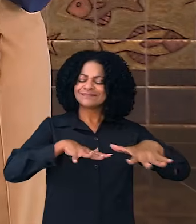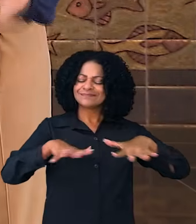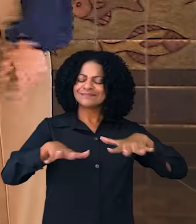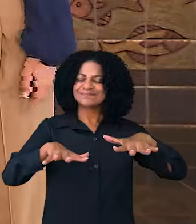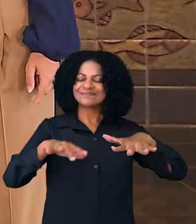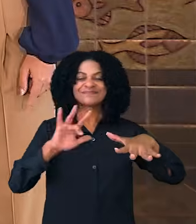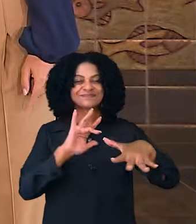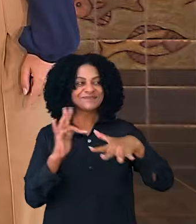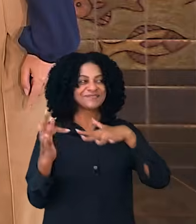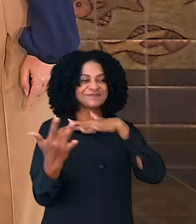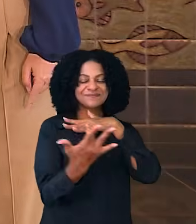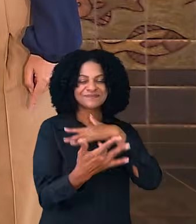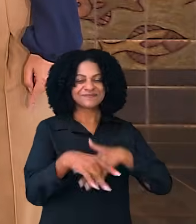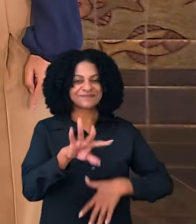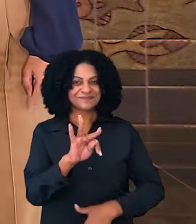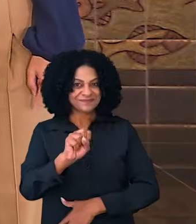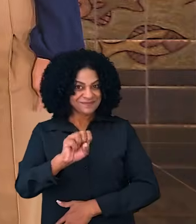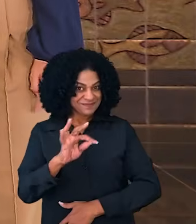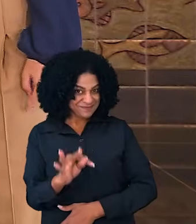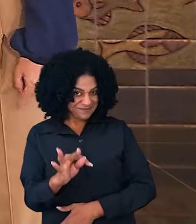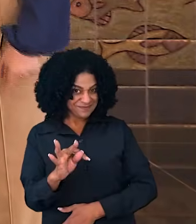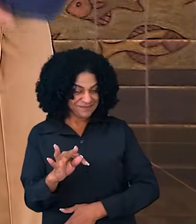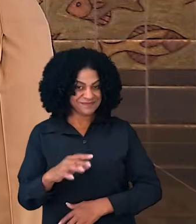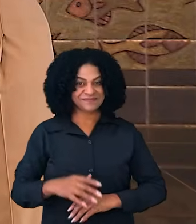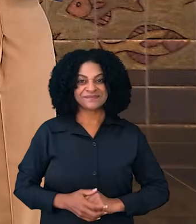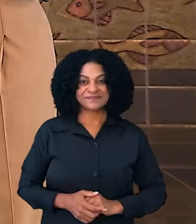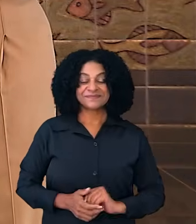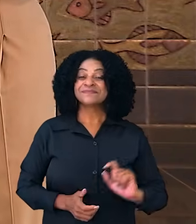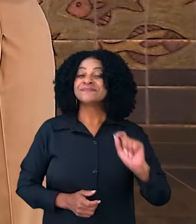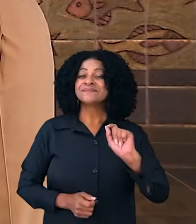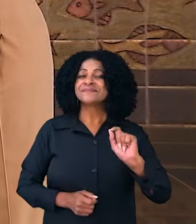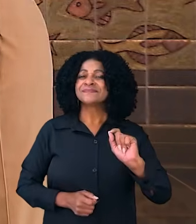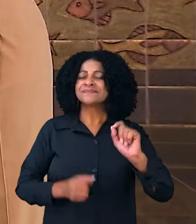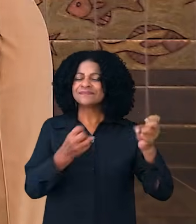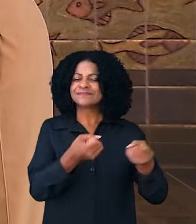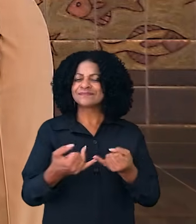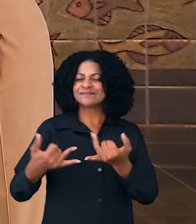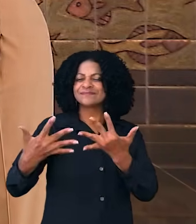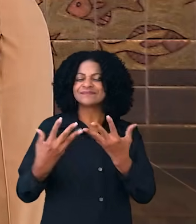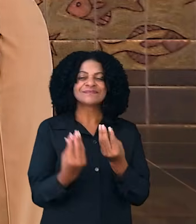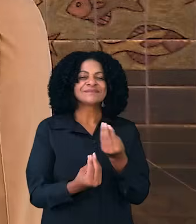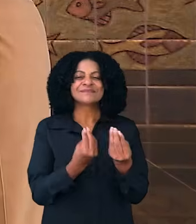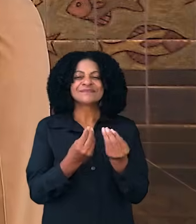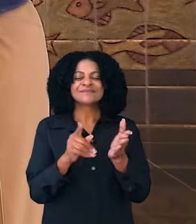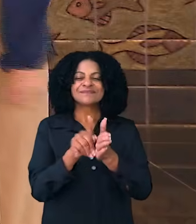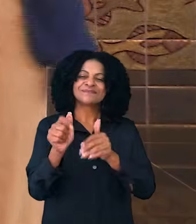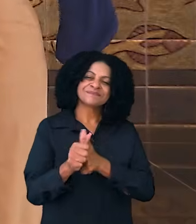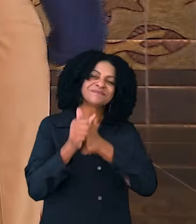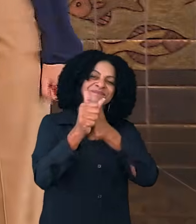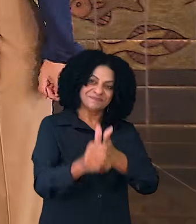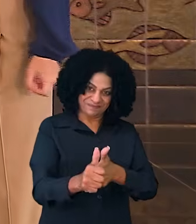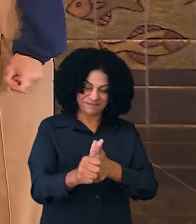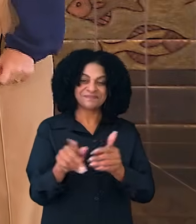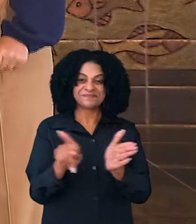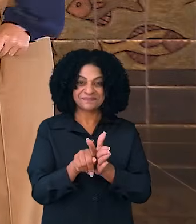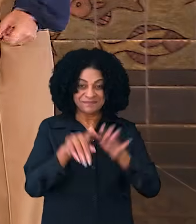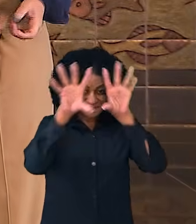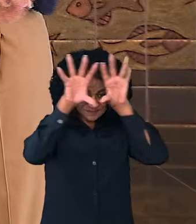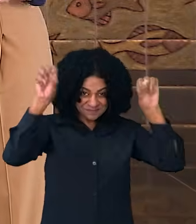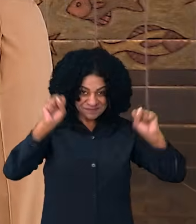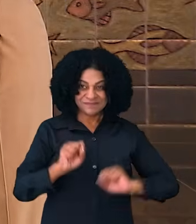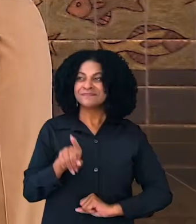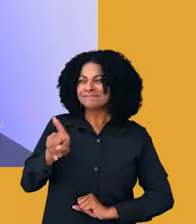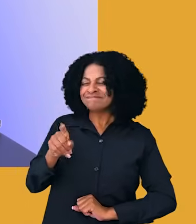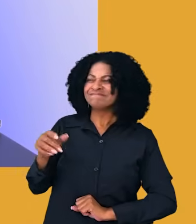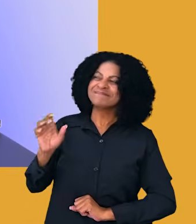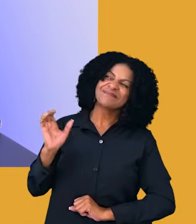redes sociais do TST. Nessa primeira participação, ele conta pra gente como anda o engajamento de quem segue a página do tribunal. Conta aí,